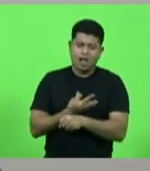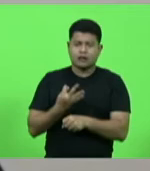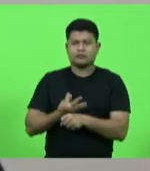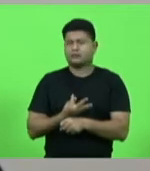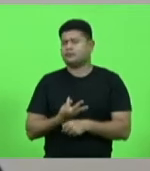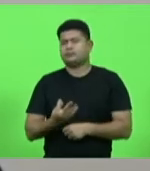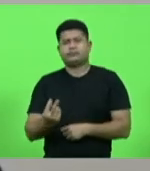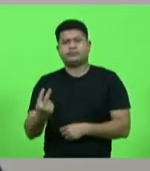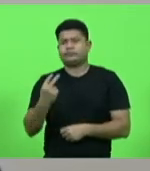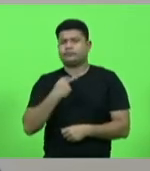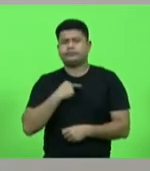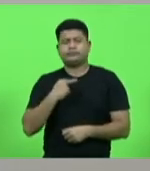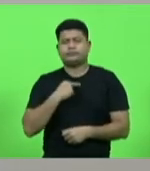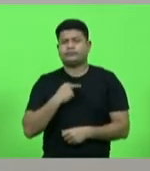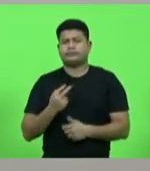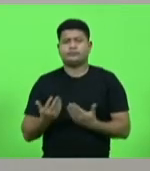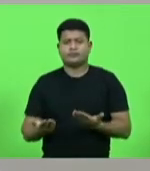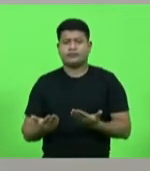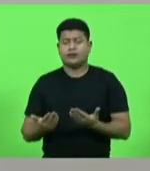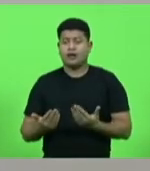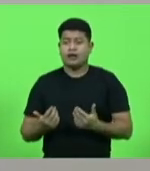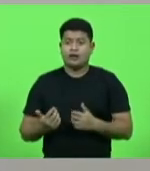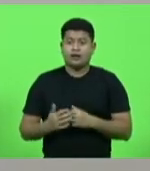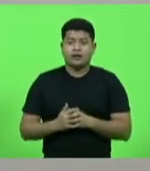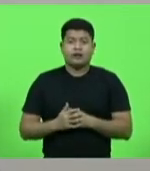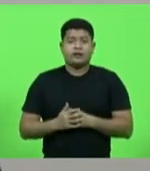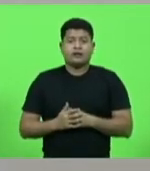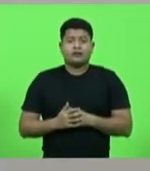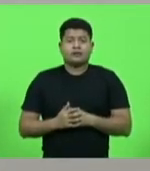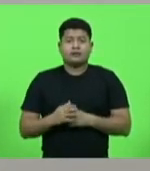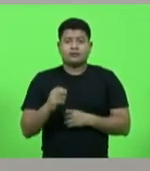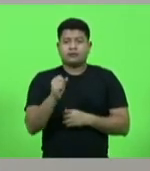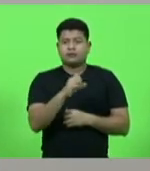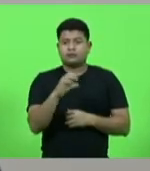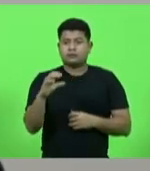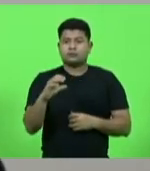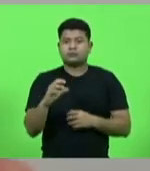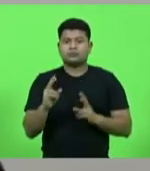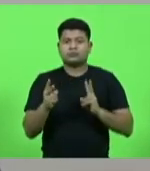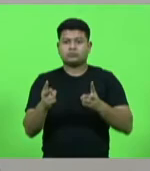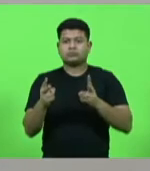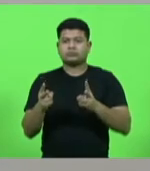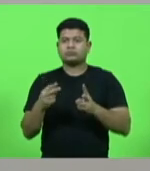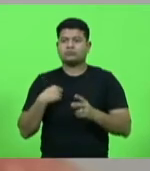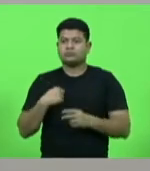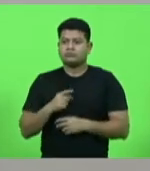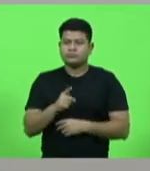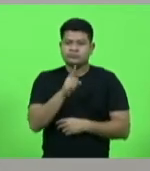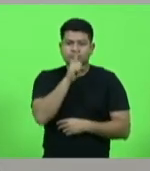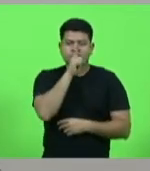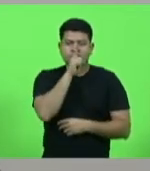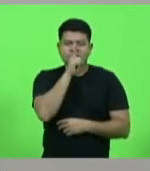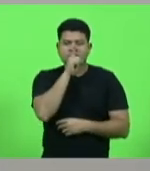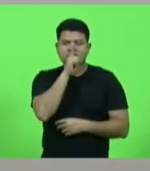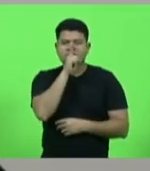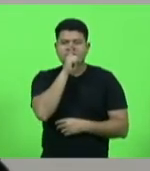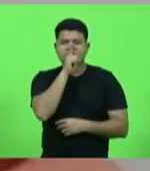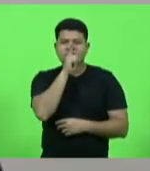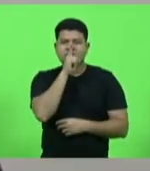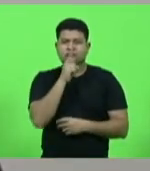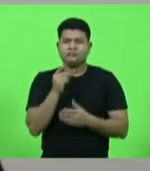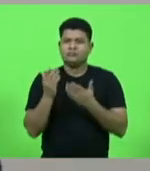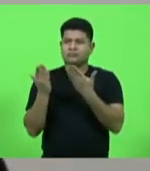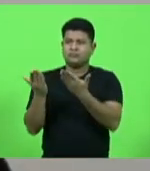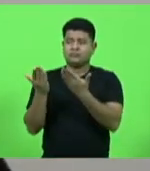Não dá mais para Santa Catarina continuar a ficar calada diante do descaso do governo federal